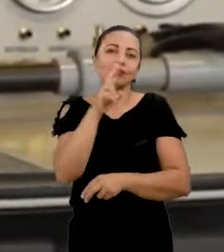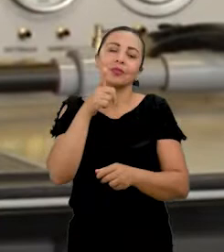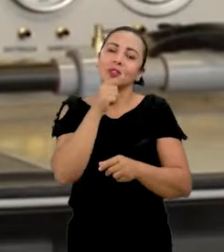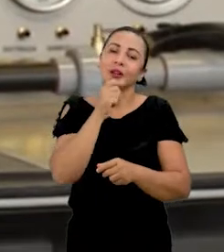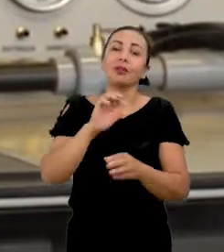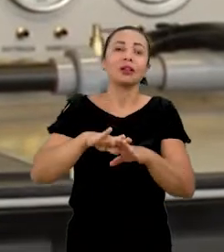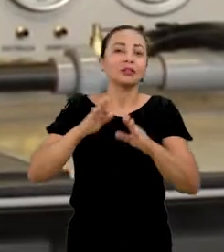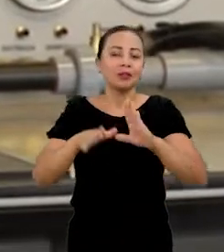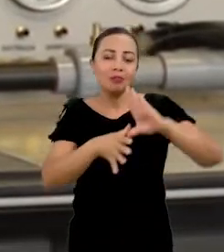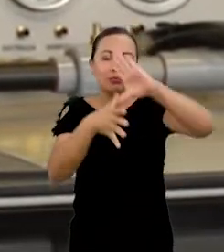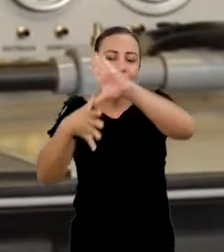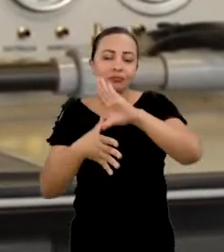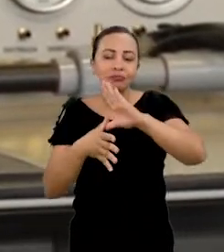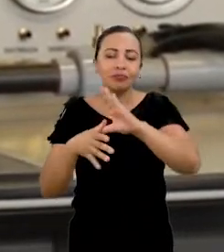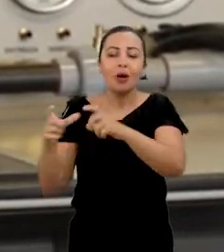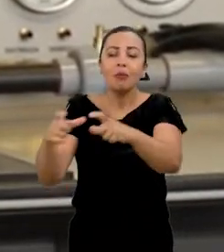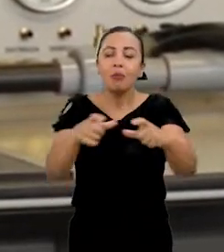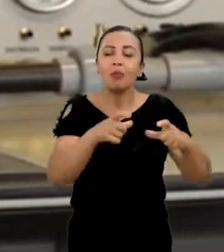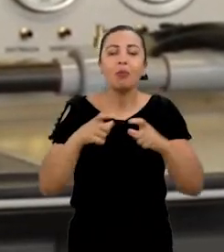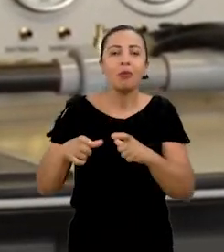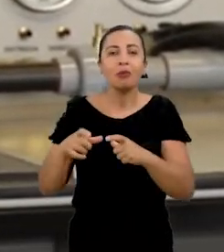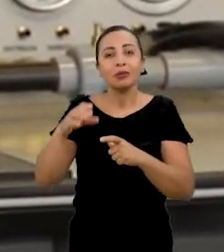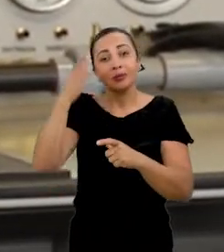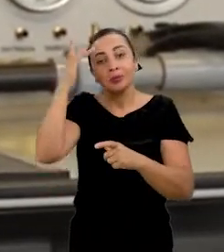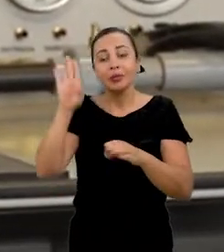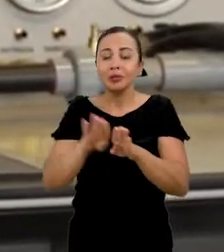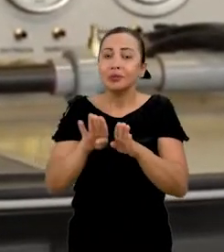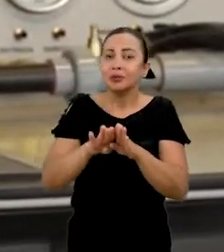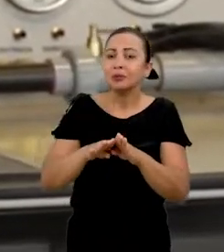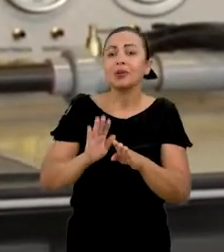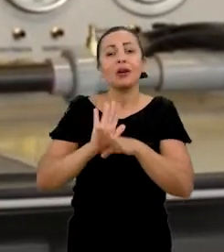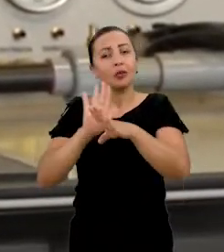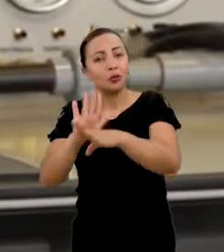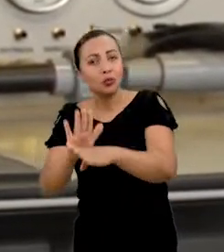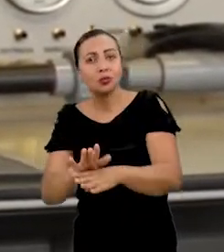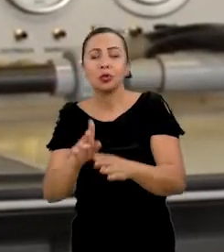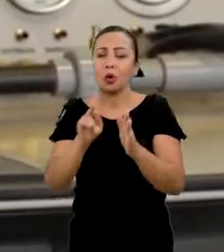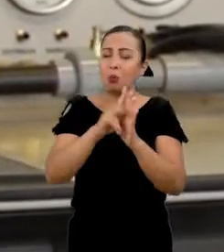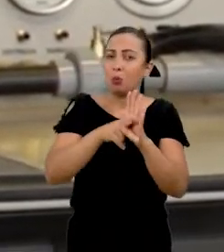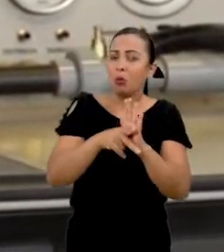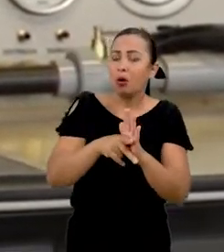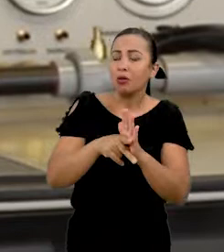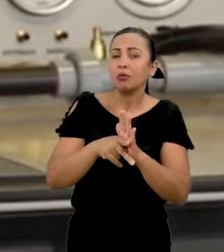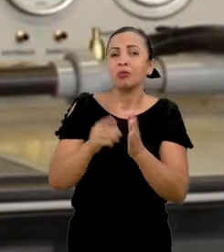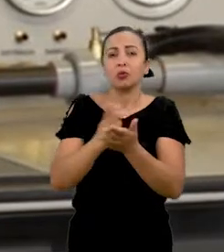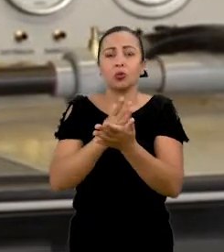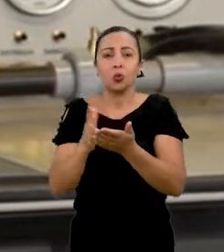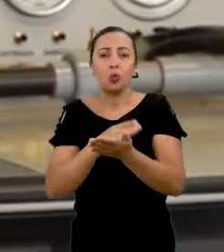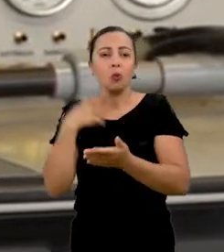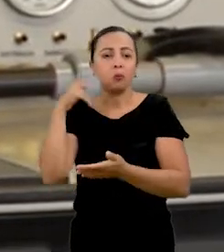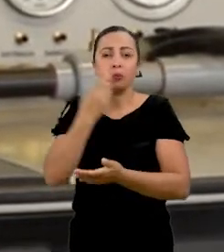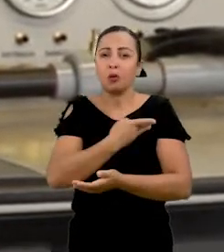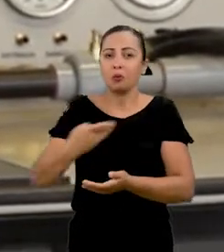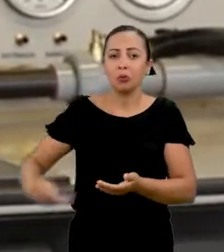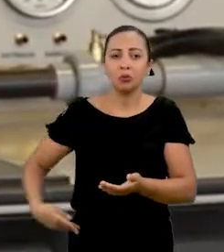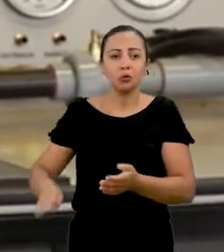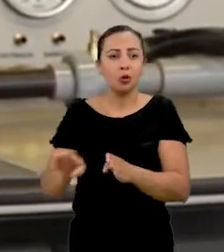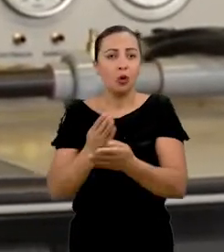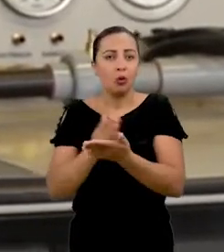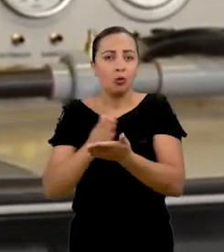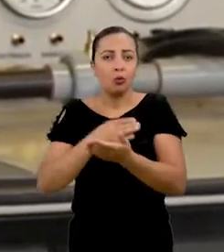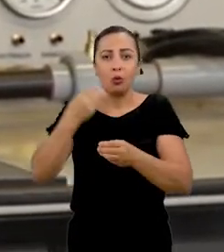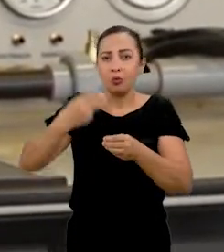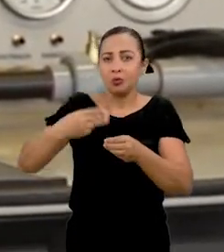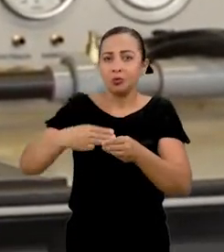Então nós estamos mapeando esses poços para subsidiar também alguns programas, algumas políticas públicas dos municípios para o uso